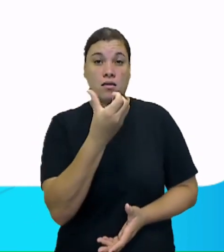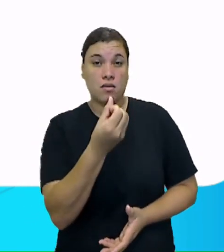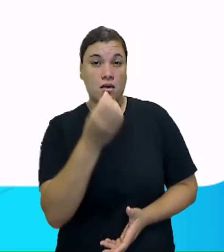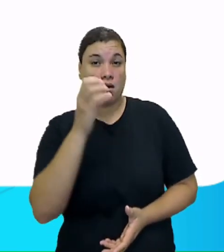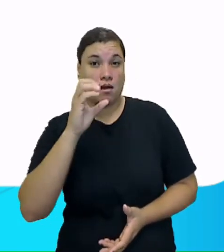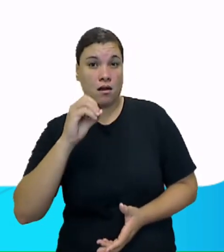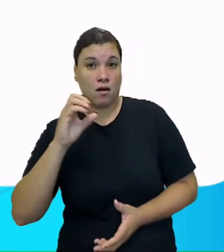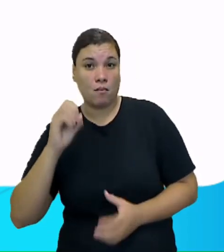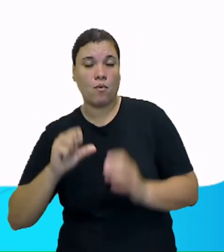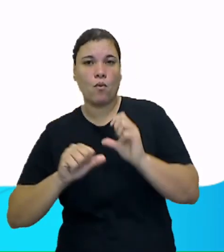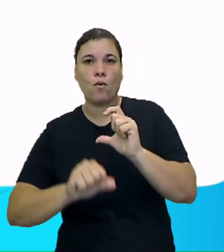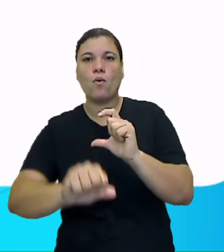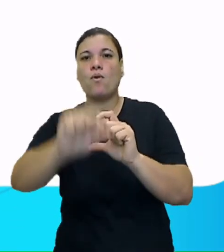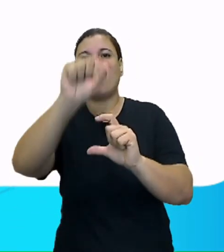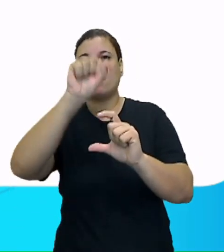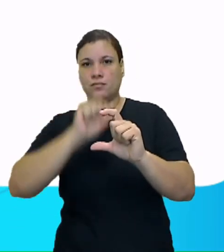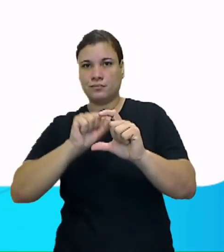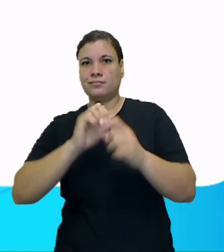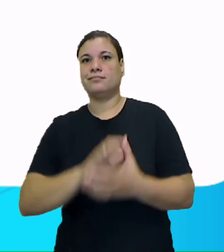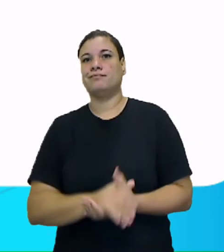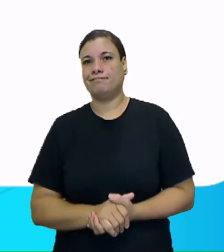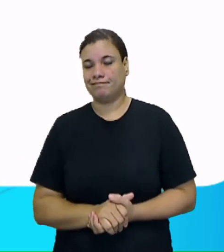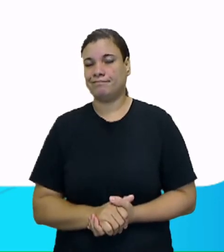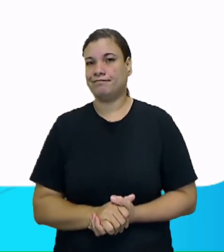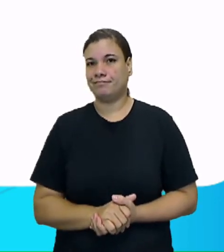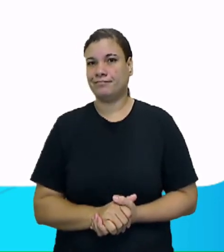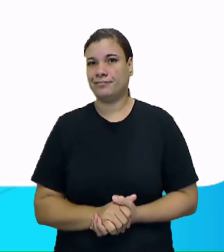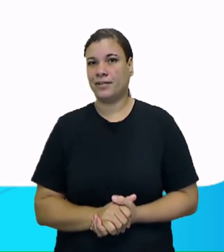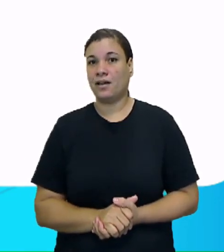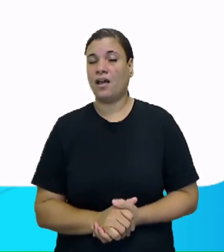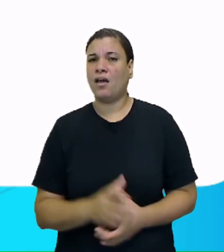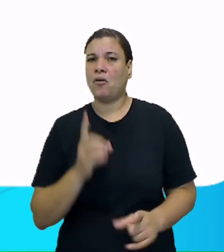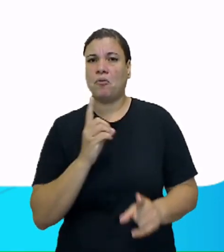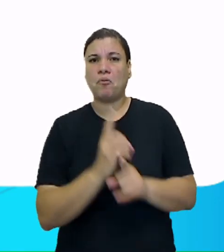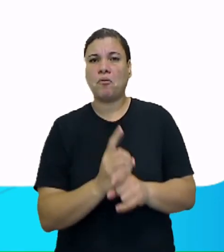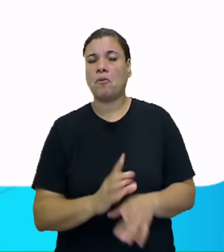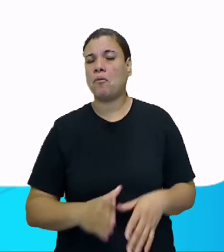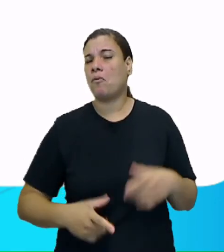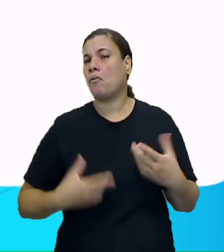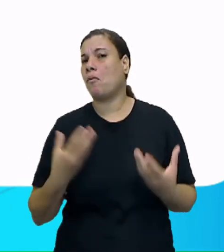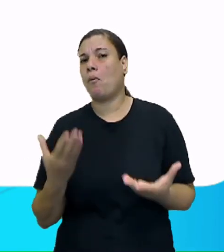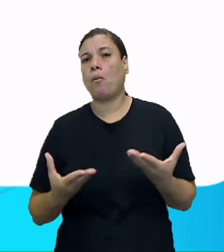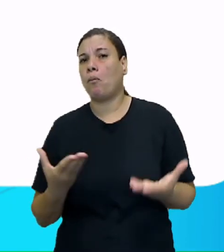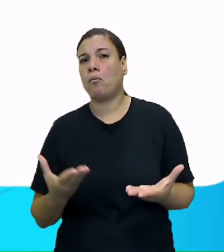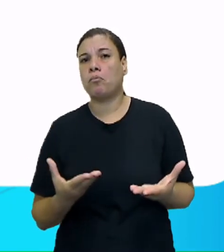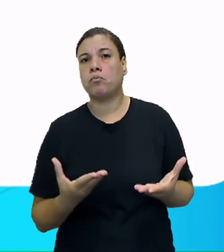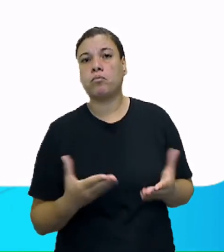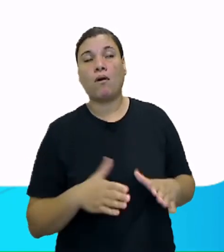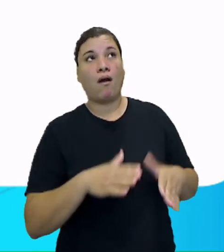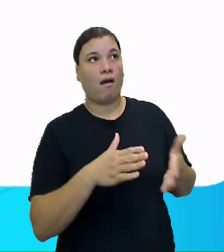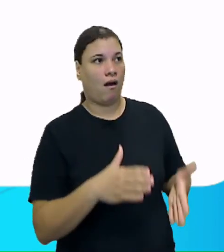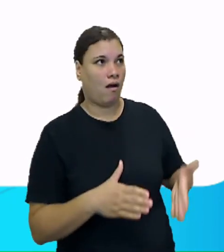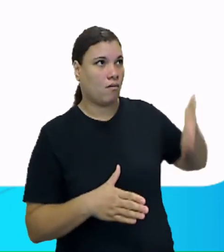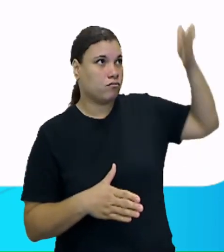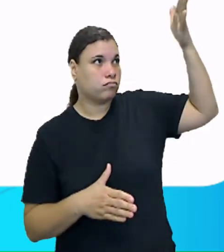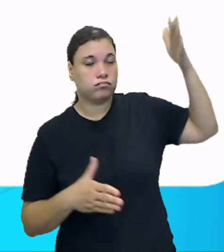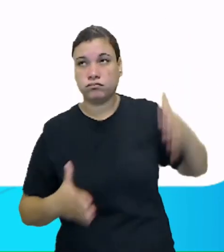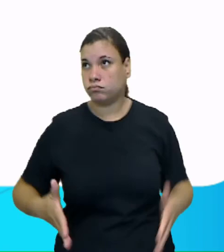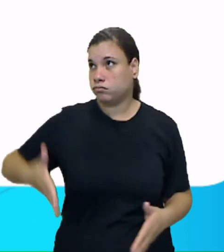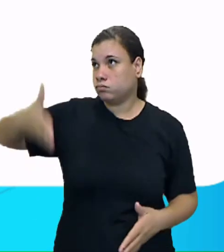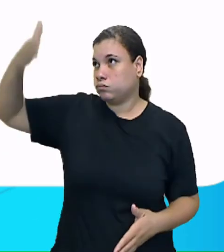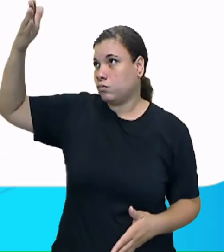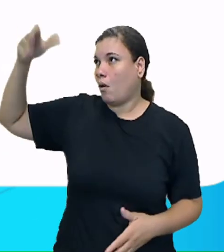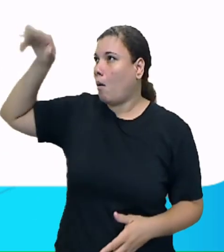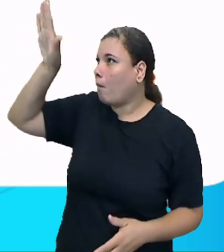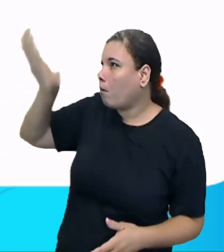Eles foram encontrados pintados numa parede da cidade que, por acaso, é muito